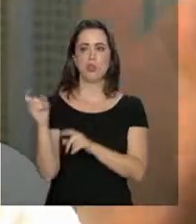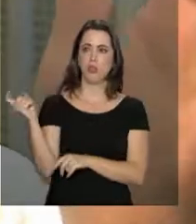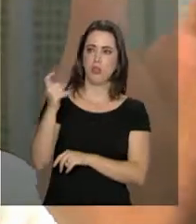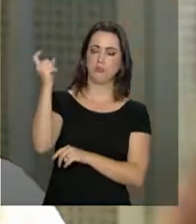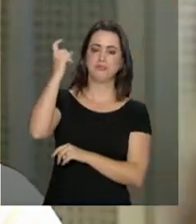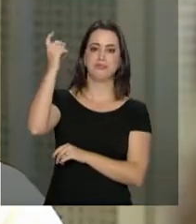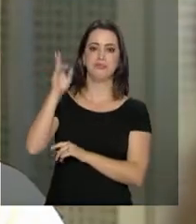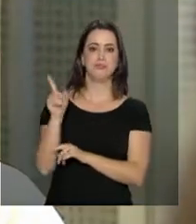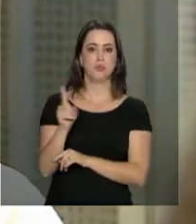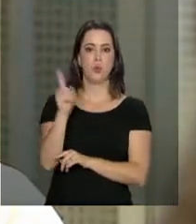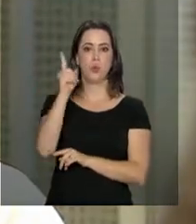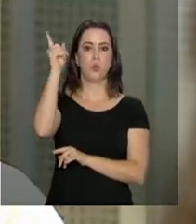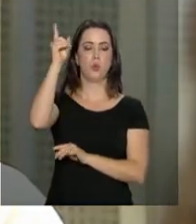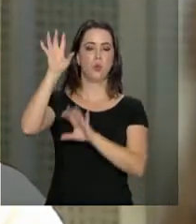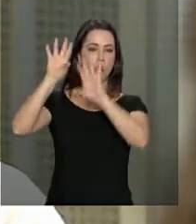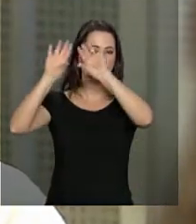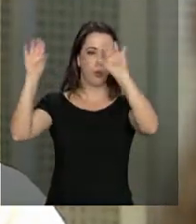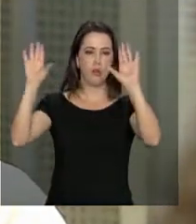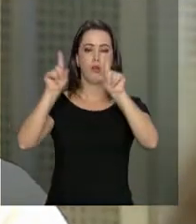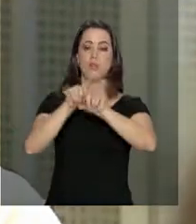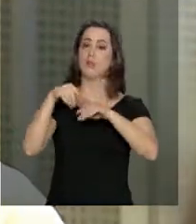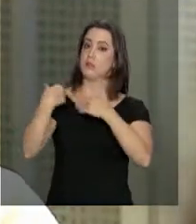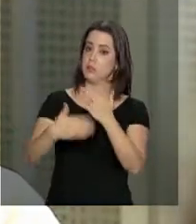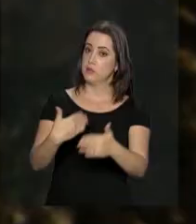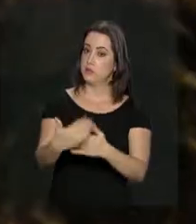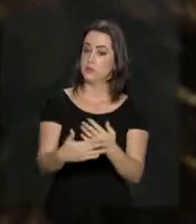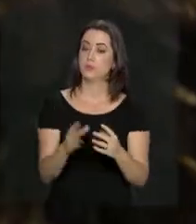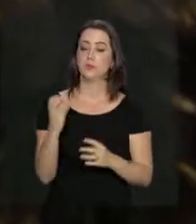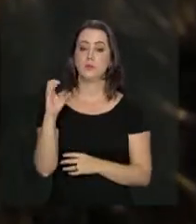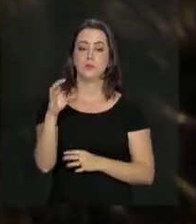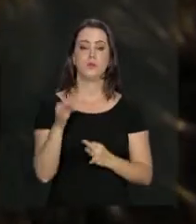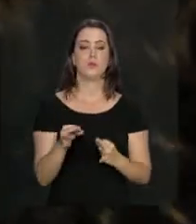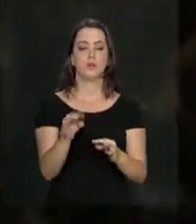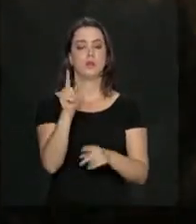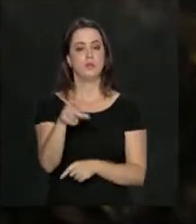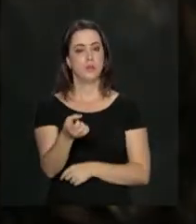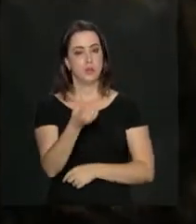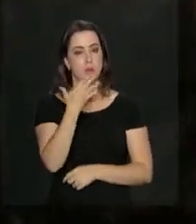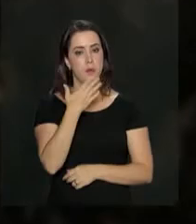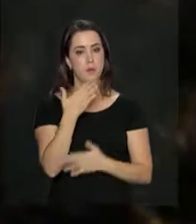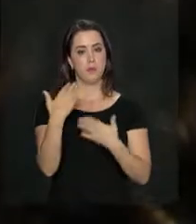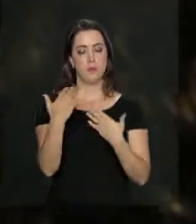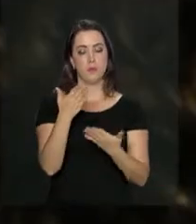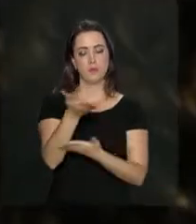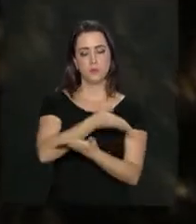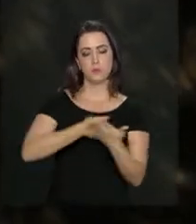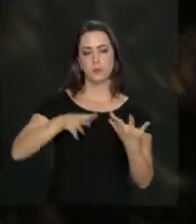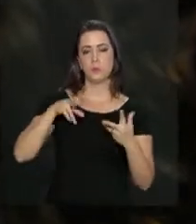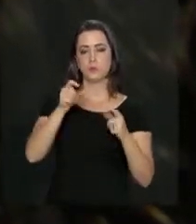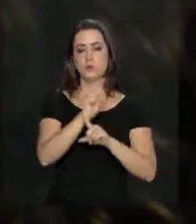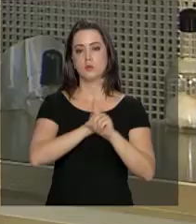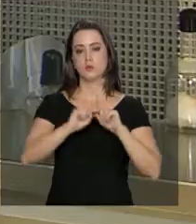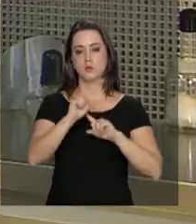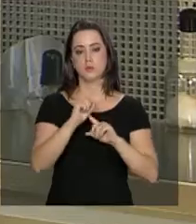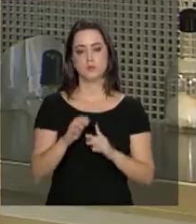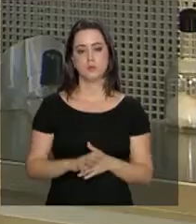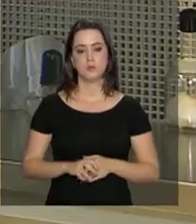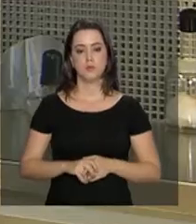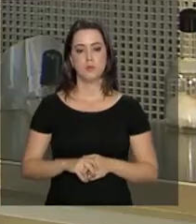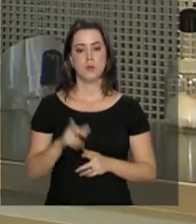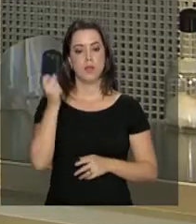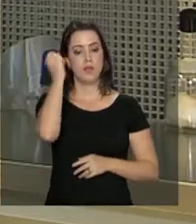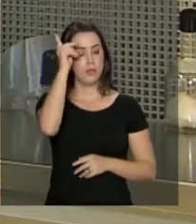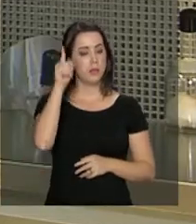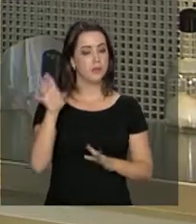O investimento no desenvolvimento da ciência e tecnologia traz vantagens compartilhadas por toda a sociedade. A ideia é